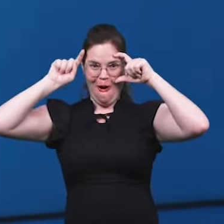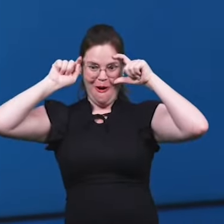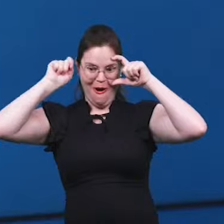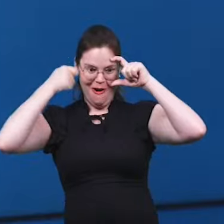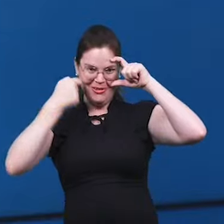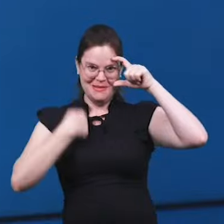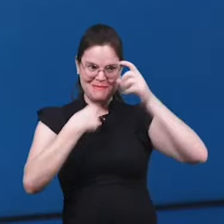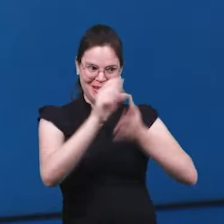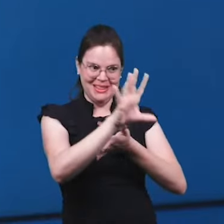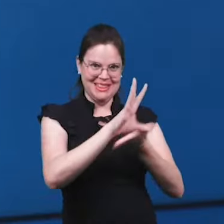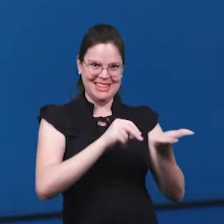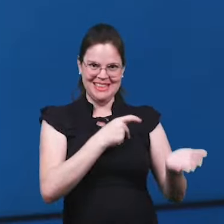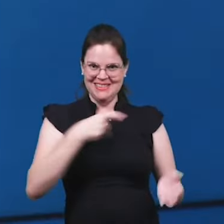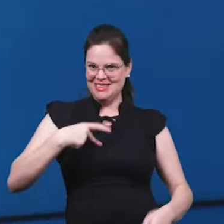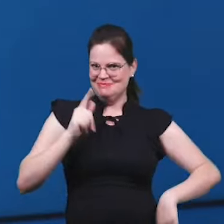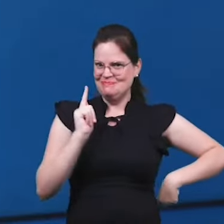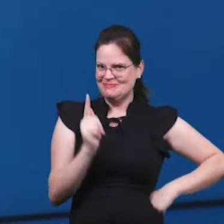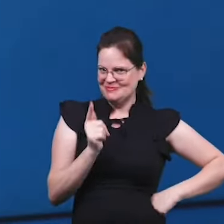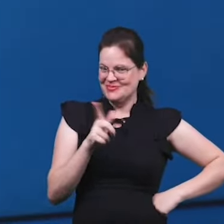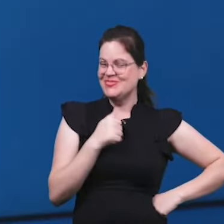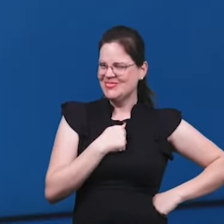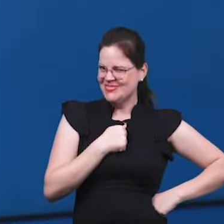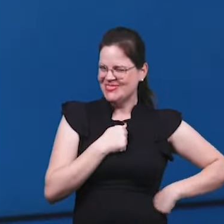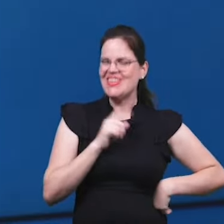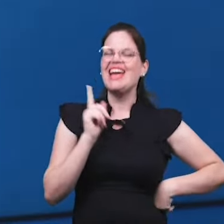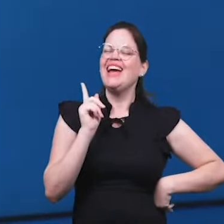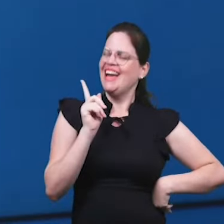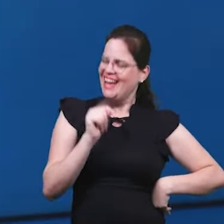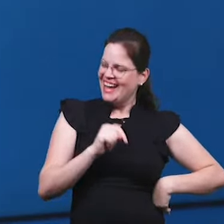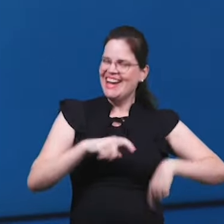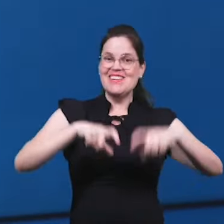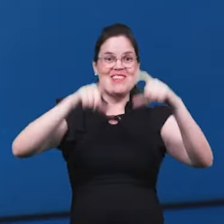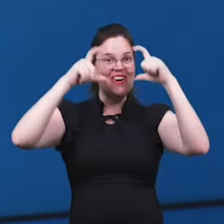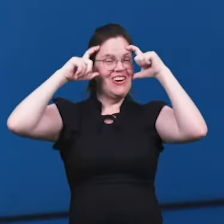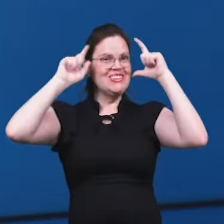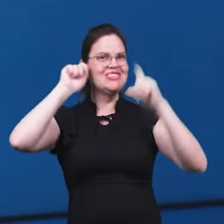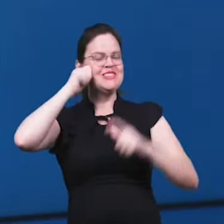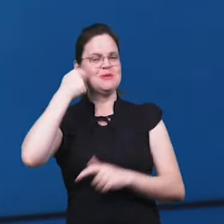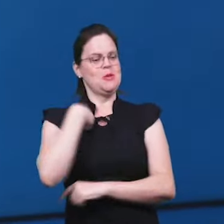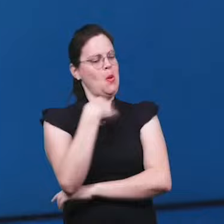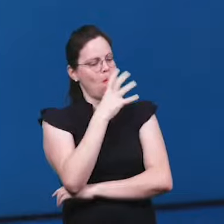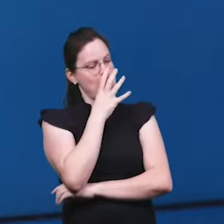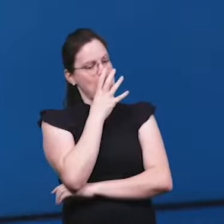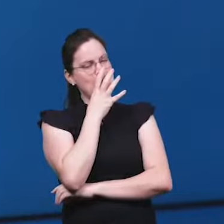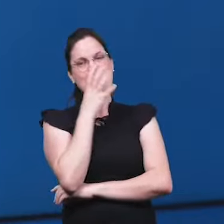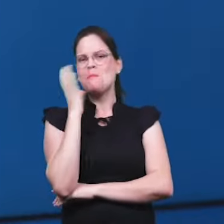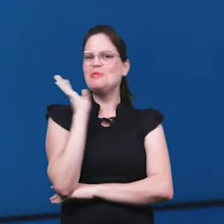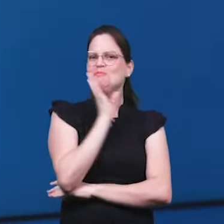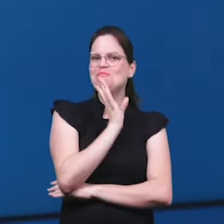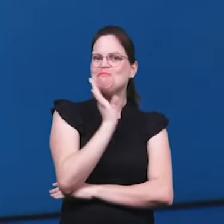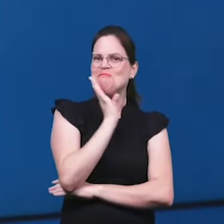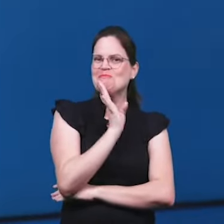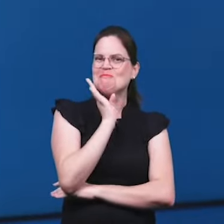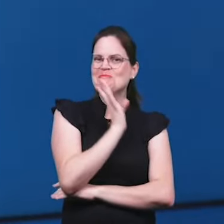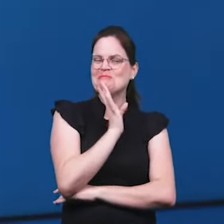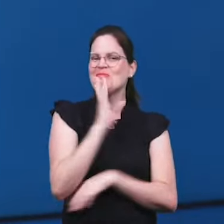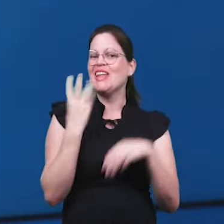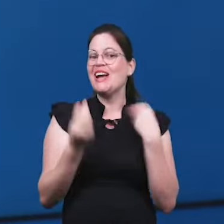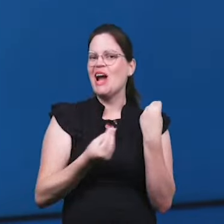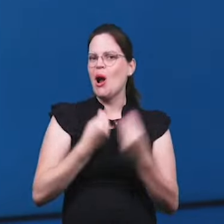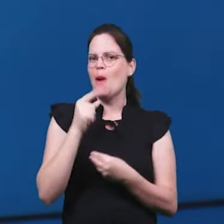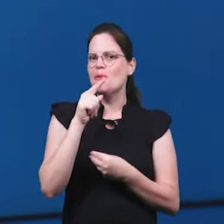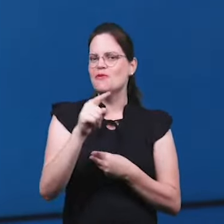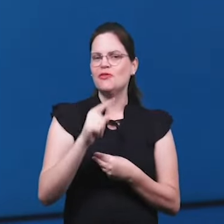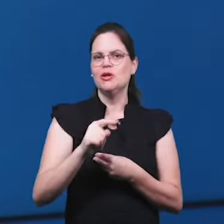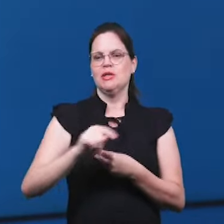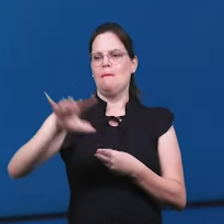Eu não sei se é uma imitação do pastor Gedeuti, mas é um óculos escuro do lado do púlpito. Eu fiquei maravilhado com isso. E a maneira como